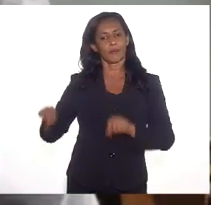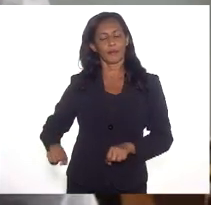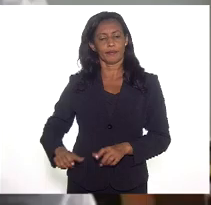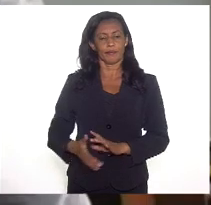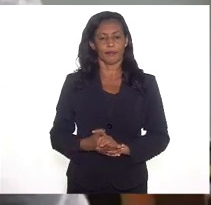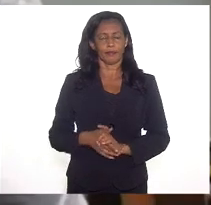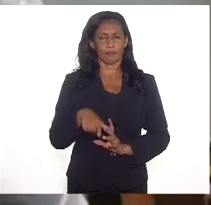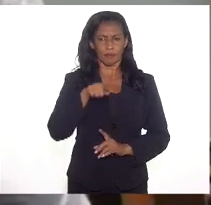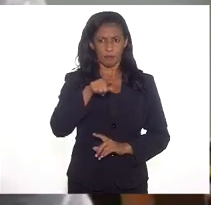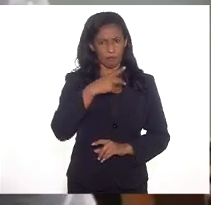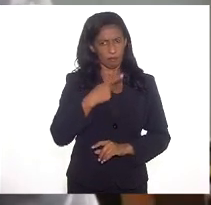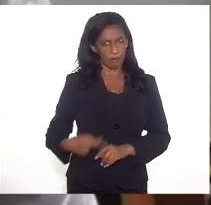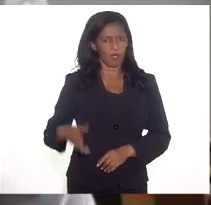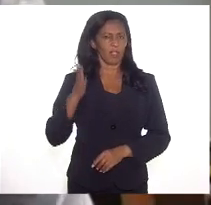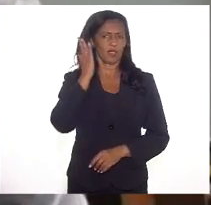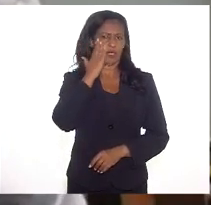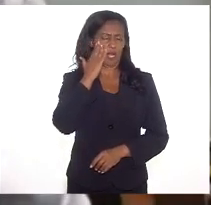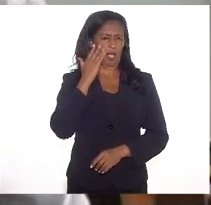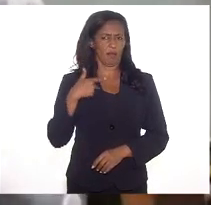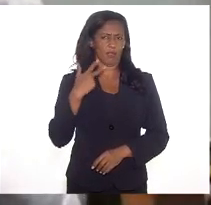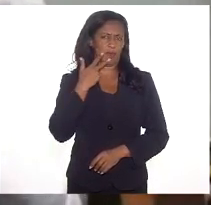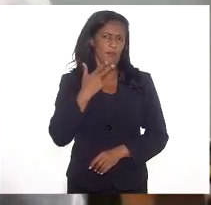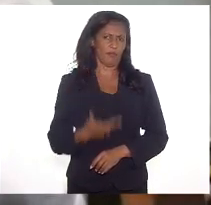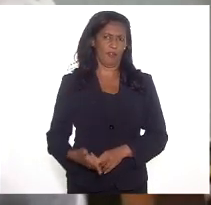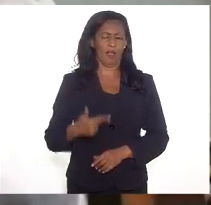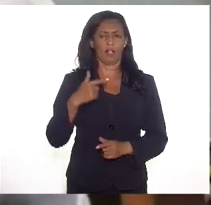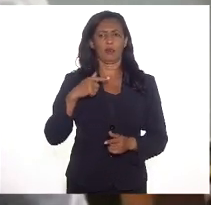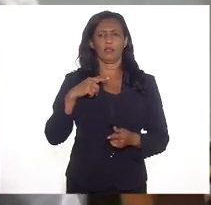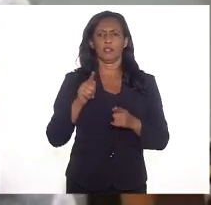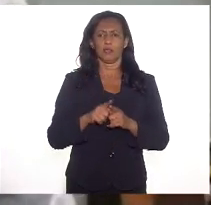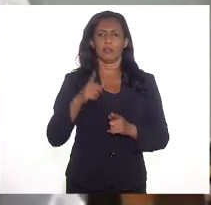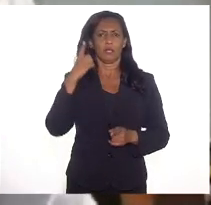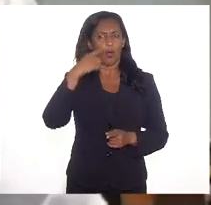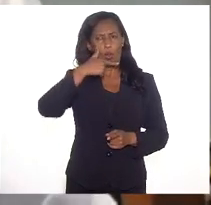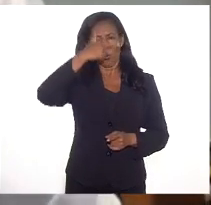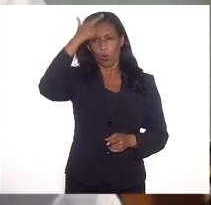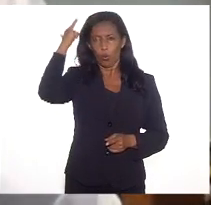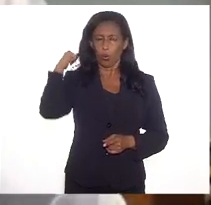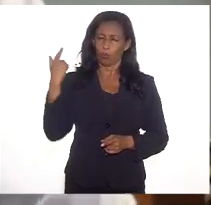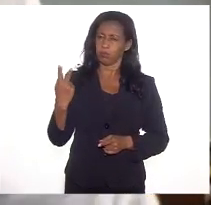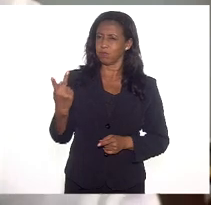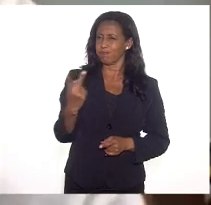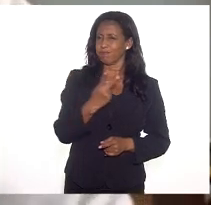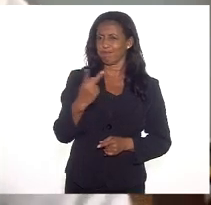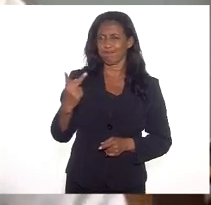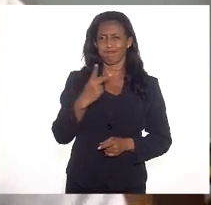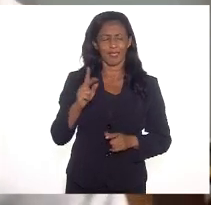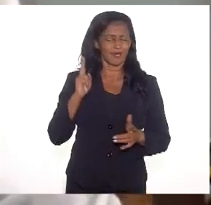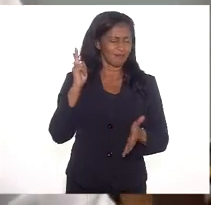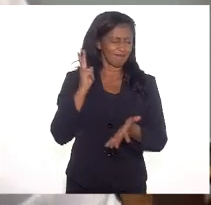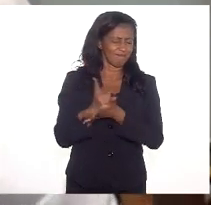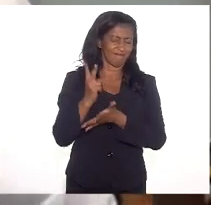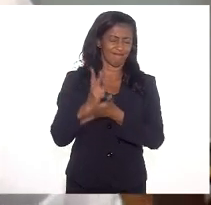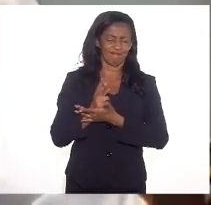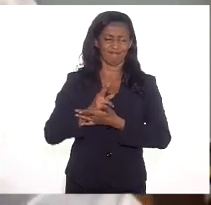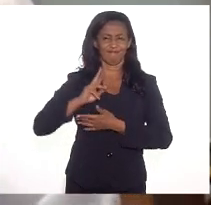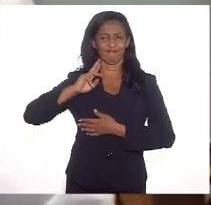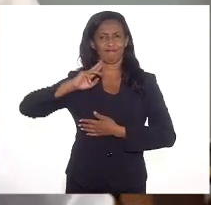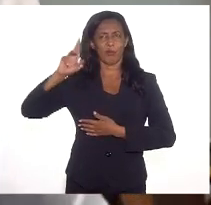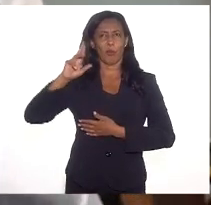Excelência sabe, e eu tenho dito em todos os lugares, Vossa Excelência, deputado Luiz Paulo, são entusiastas e ativistas da questão